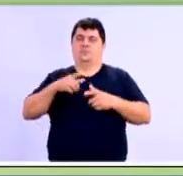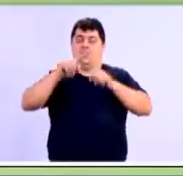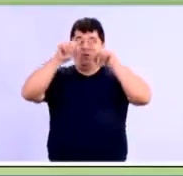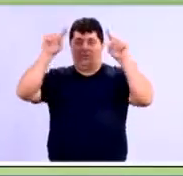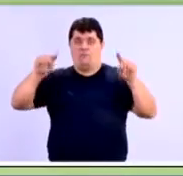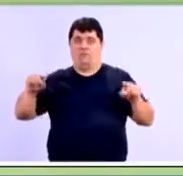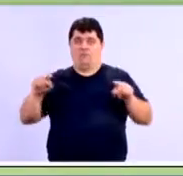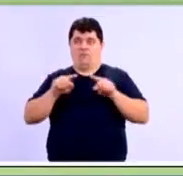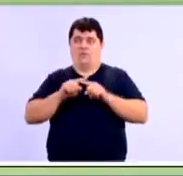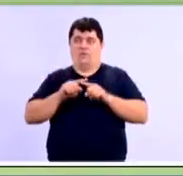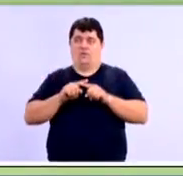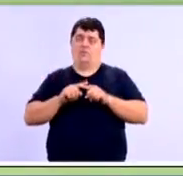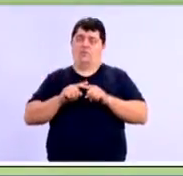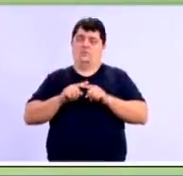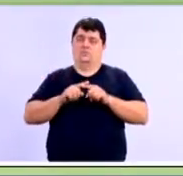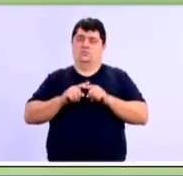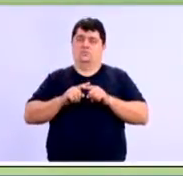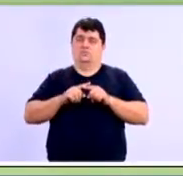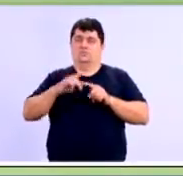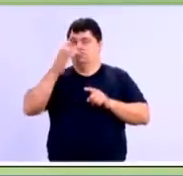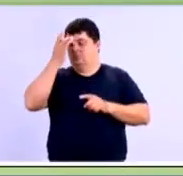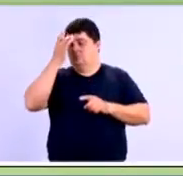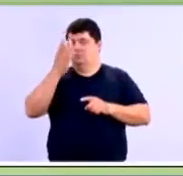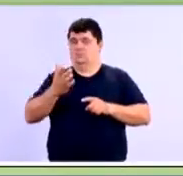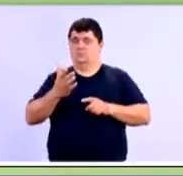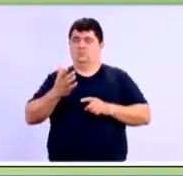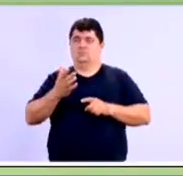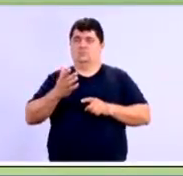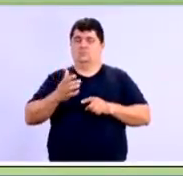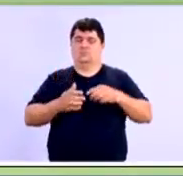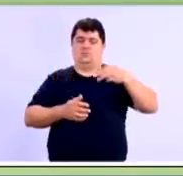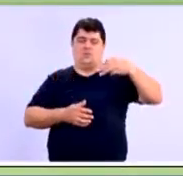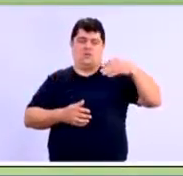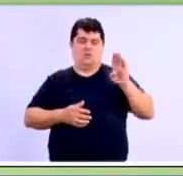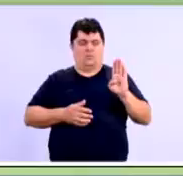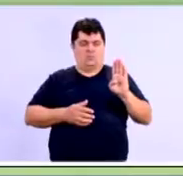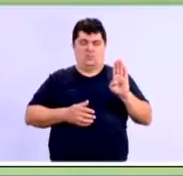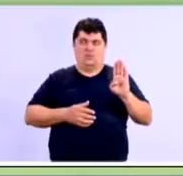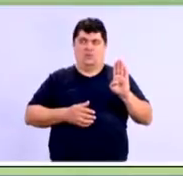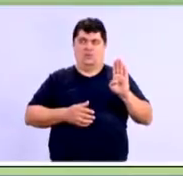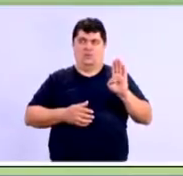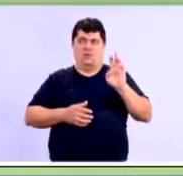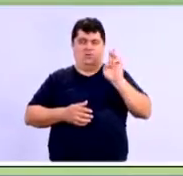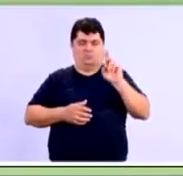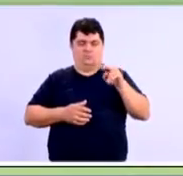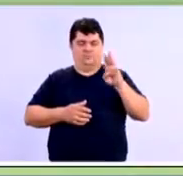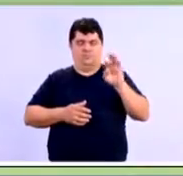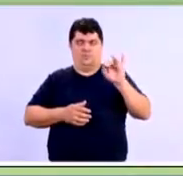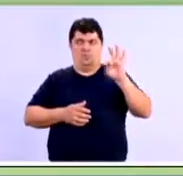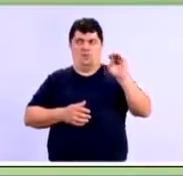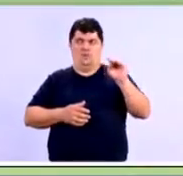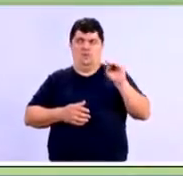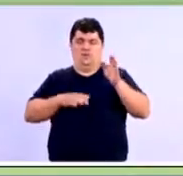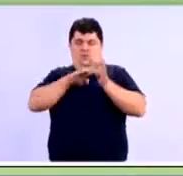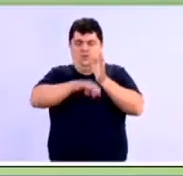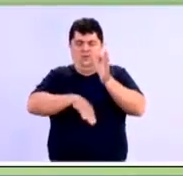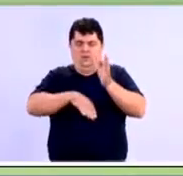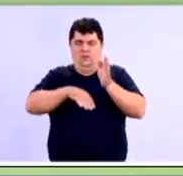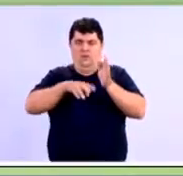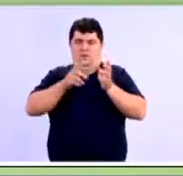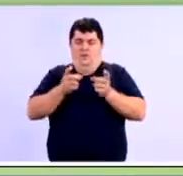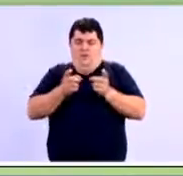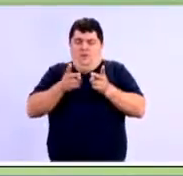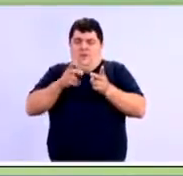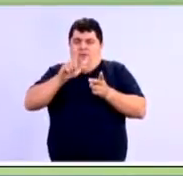determinar na aula de hoje. A fórmula da margem bruta é o resultado bruto da empresa menos vendas líquidas. Onde que eu vou achar